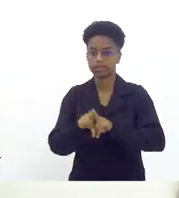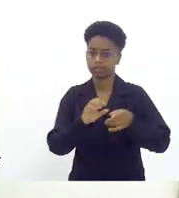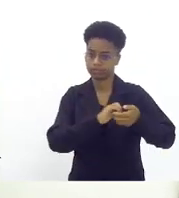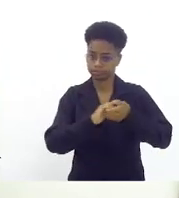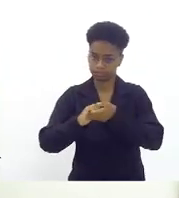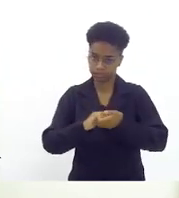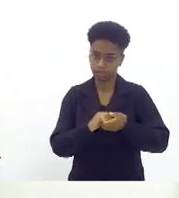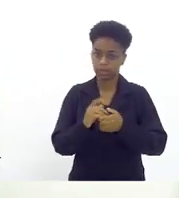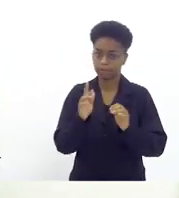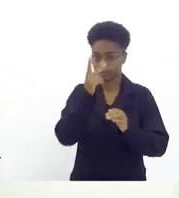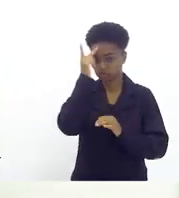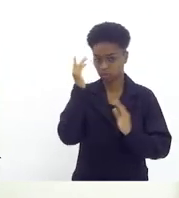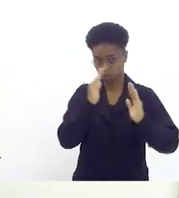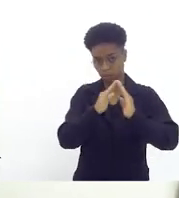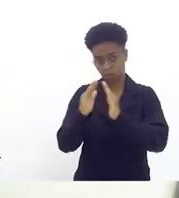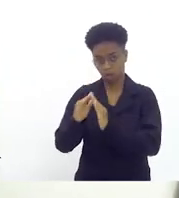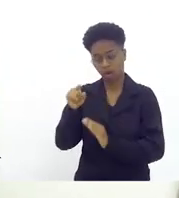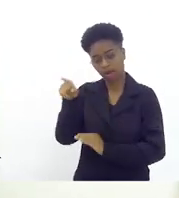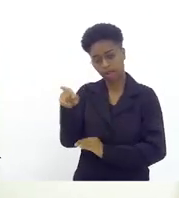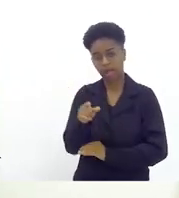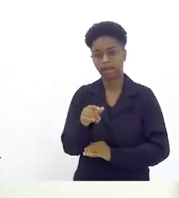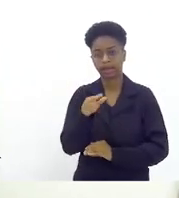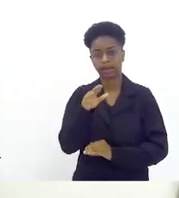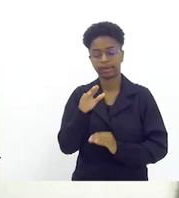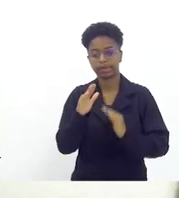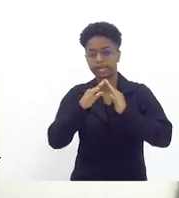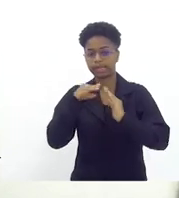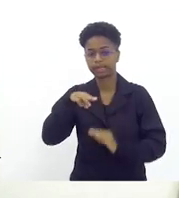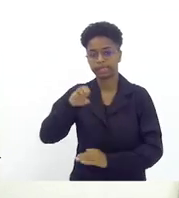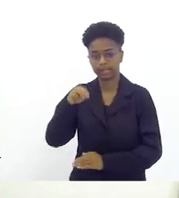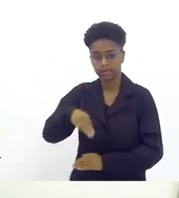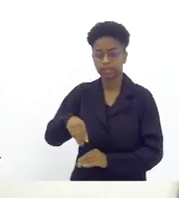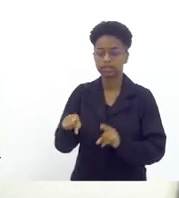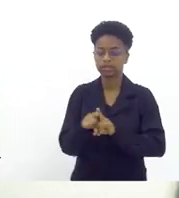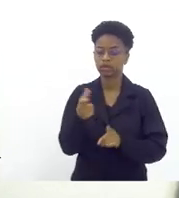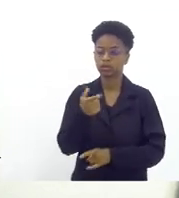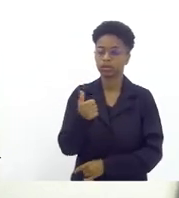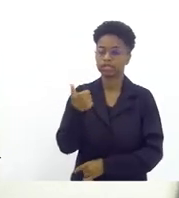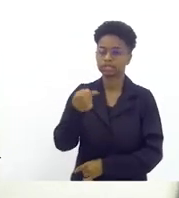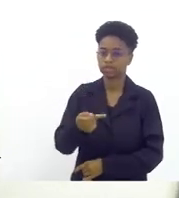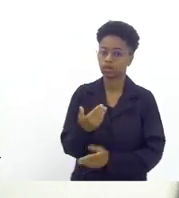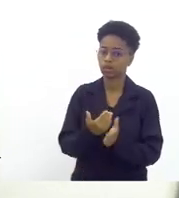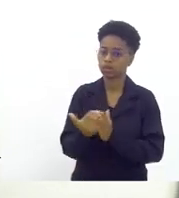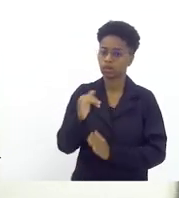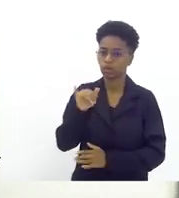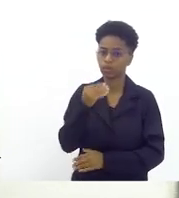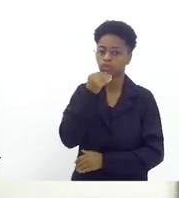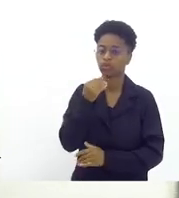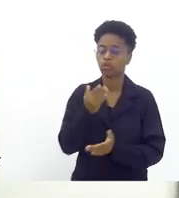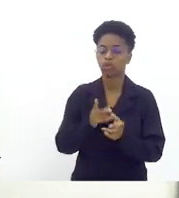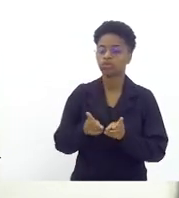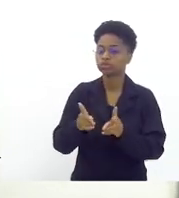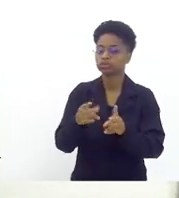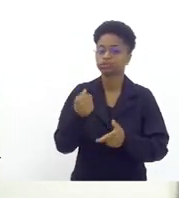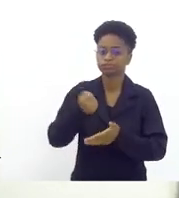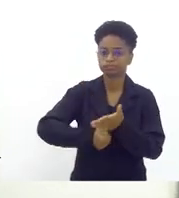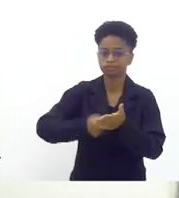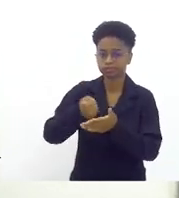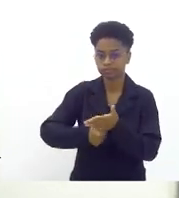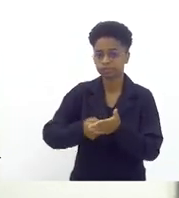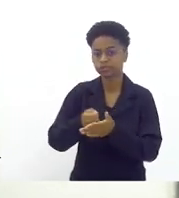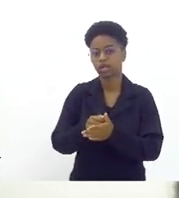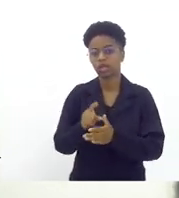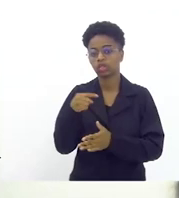família da Casa NEM, todas as redes que a gente constrói. E, em 2017, né, surgiu essa oportunidade de continuar esses passos de luta das